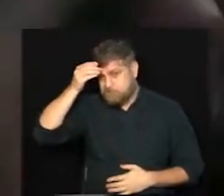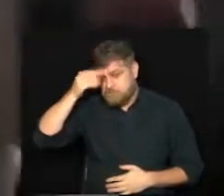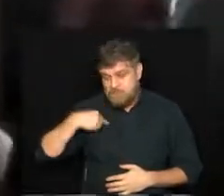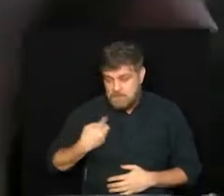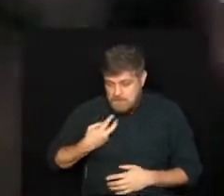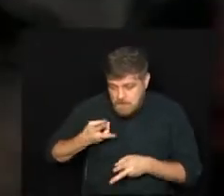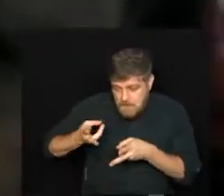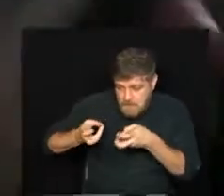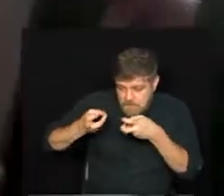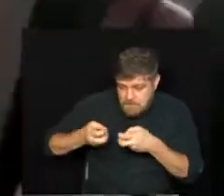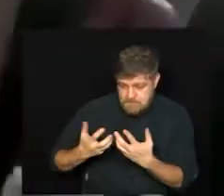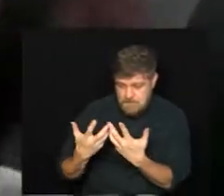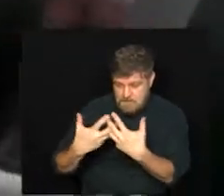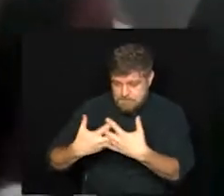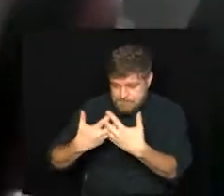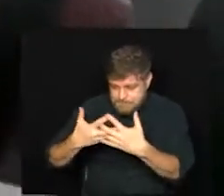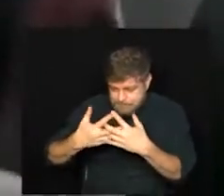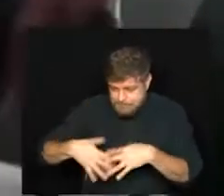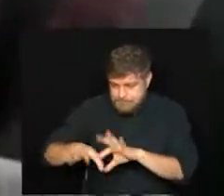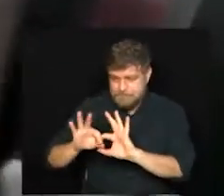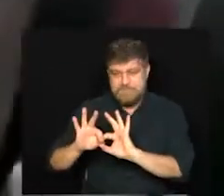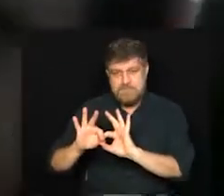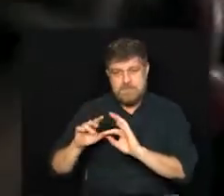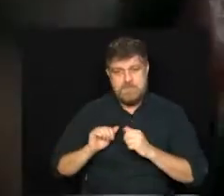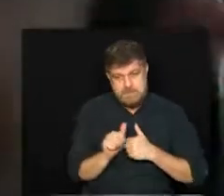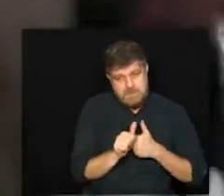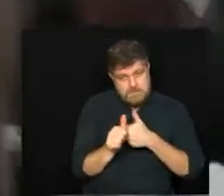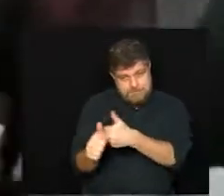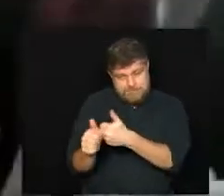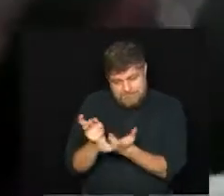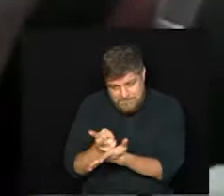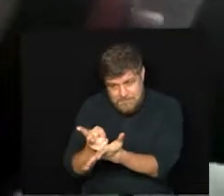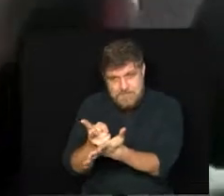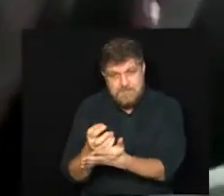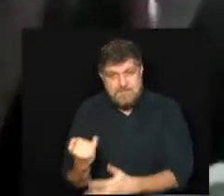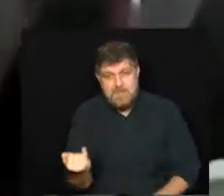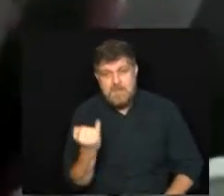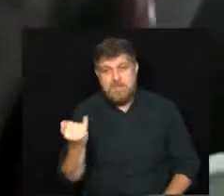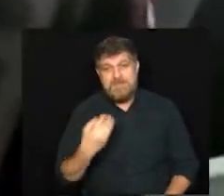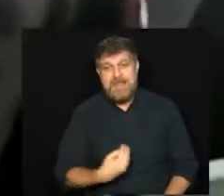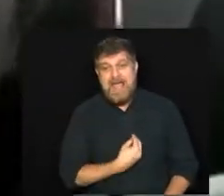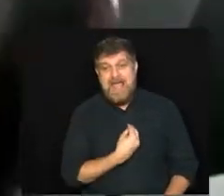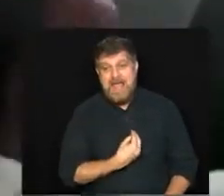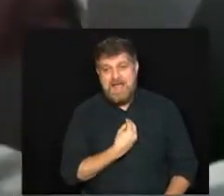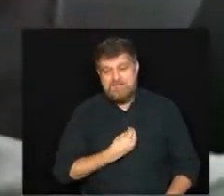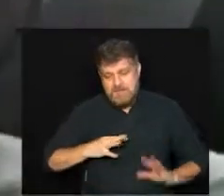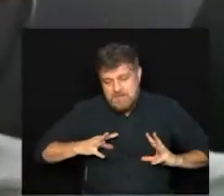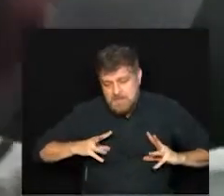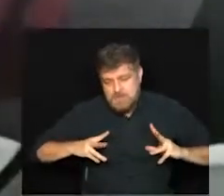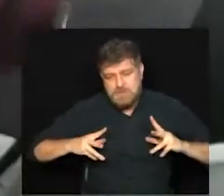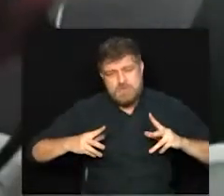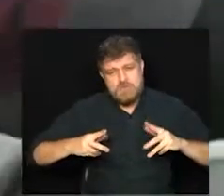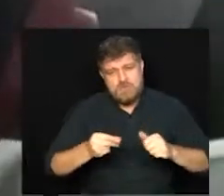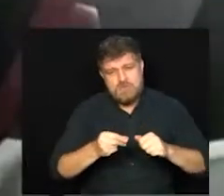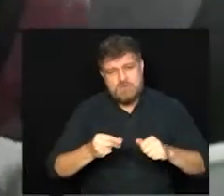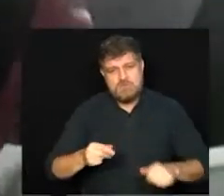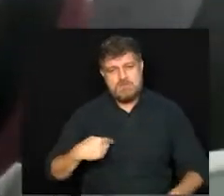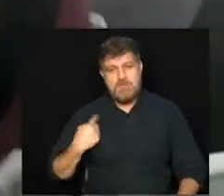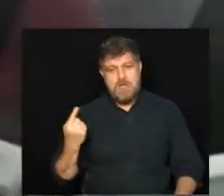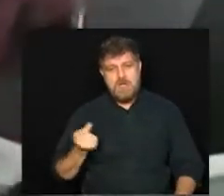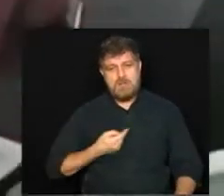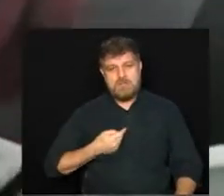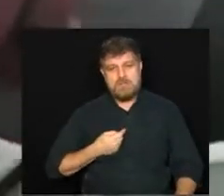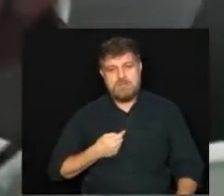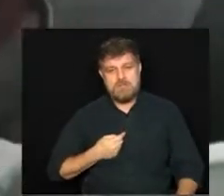vendo a campanha, a gente acompanha sempre. É importante estar na vida das pessoas, está na vida de todo mundo, né? Nós, como bandistas,